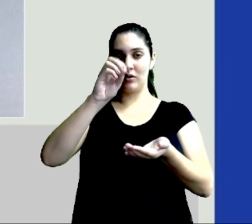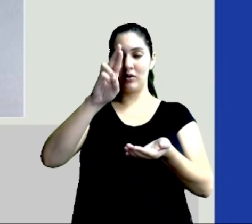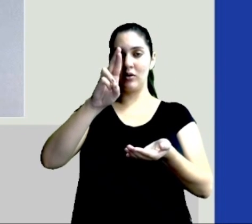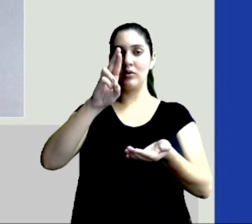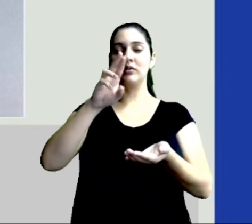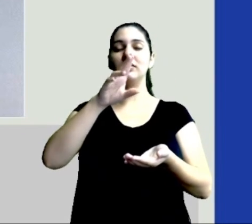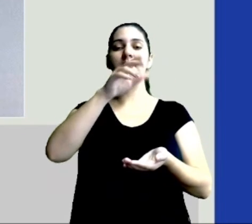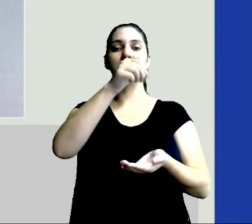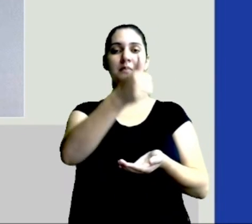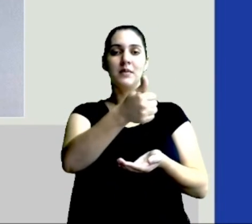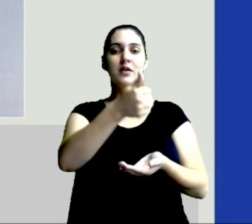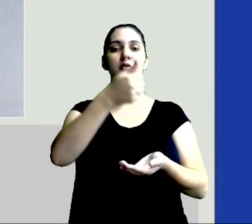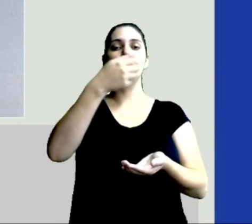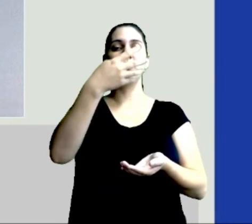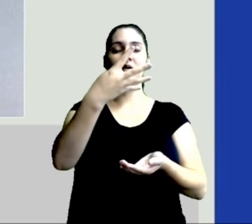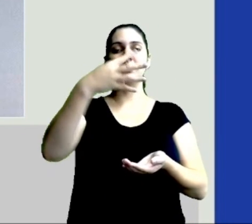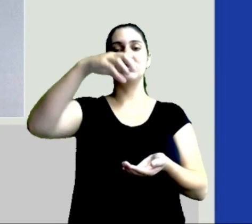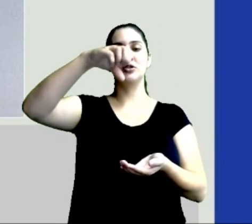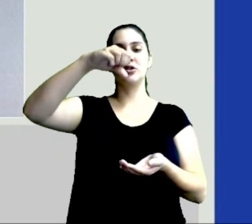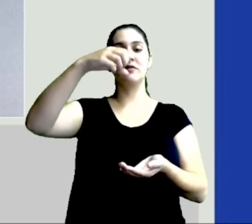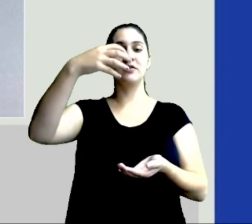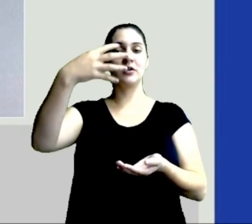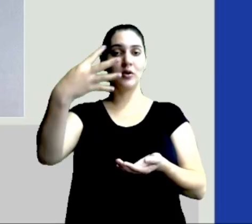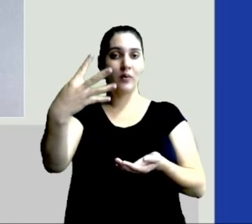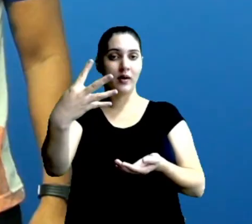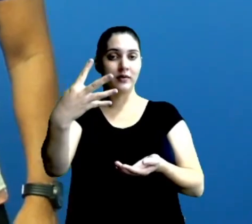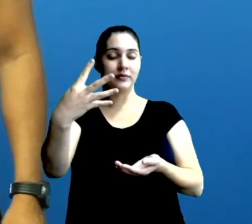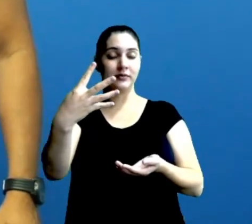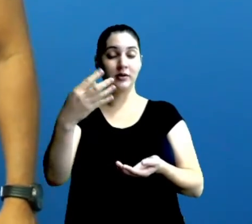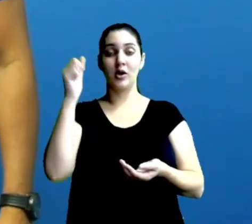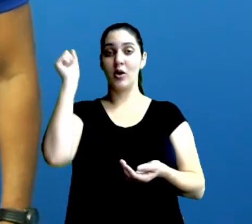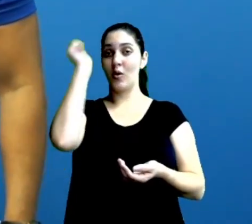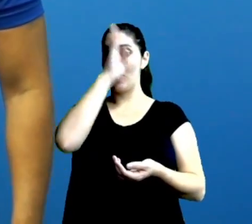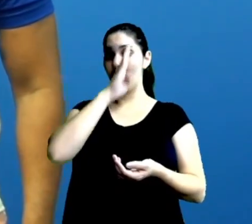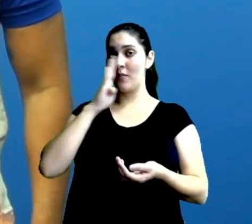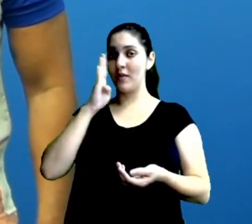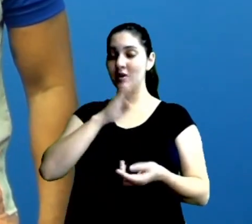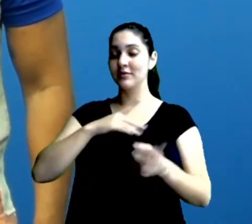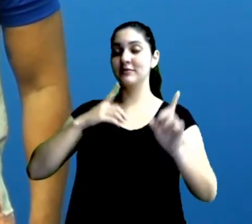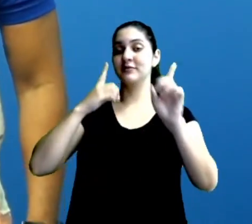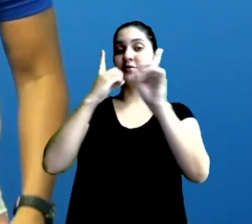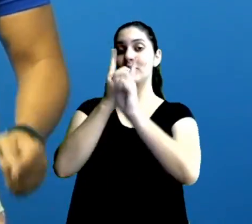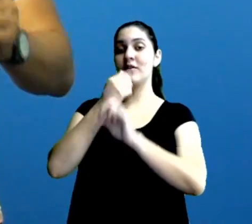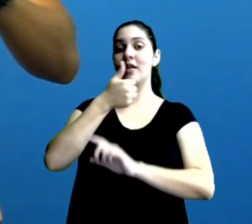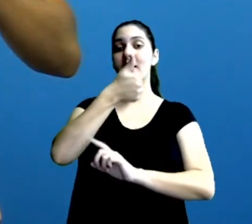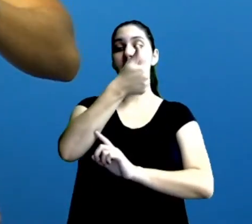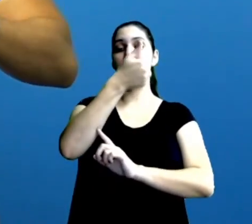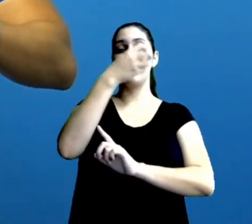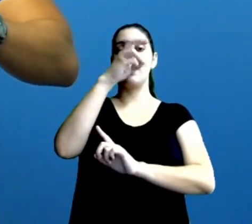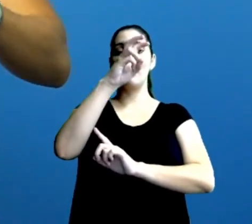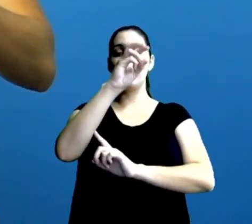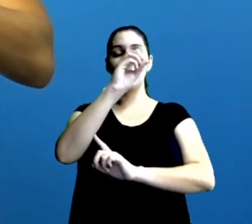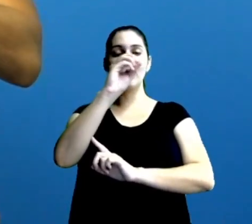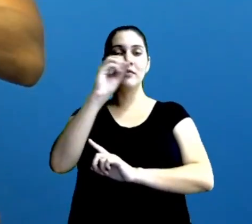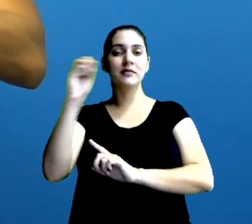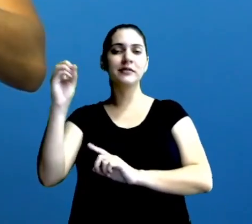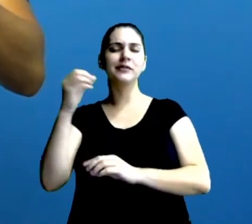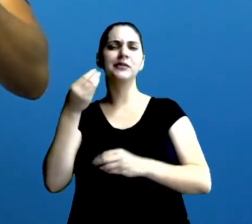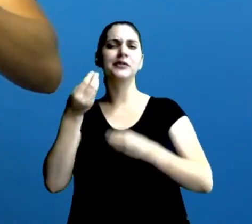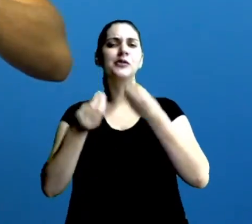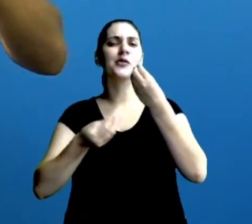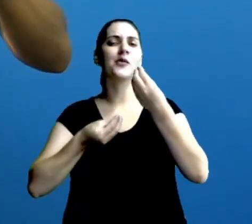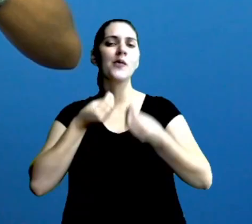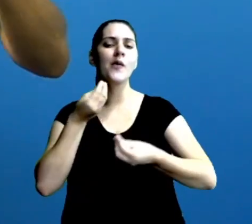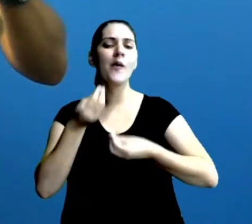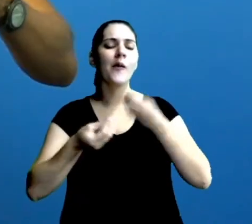1494. O Brasil foi descoberto em 1500. Como é que eles iriam? Como é que se diz que